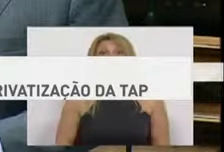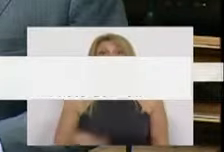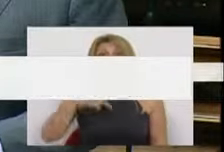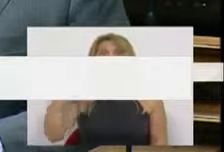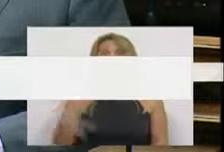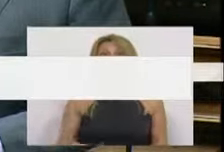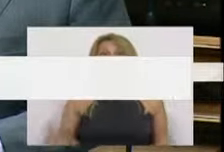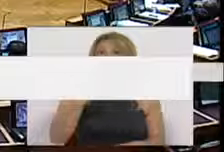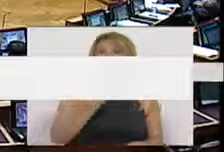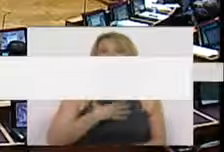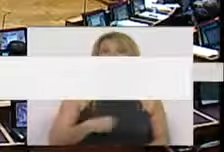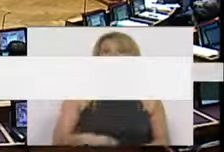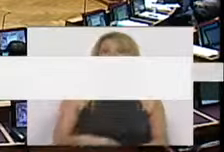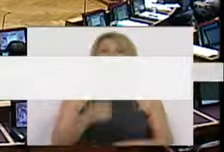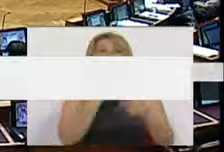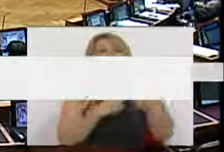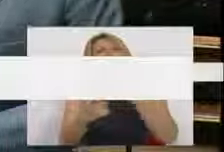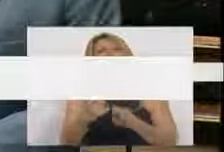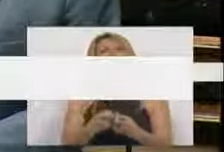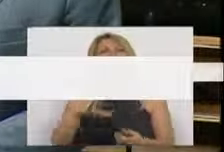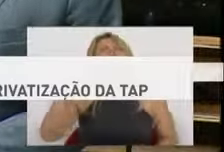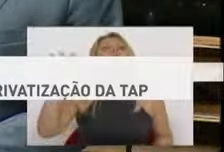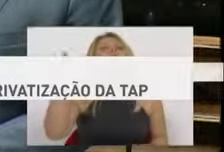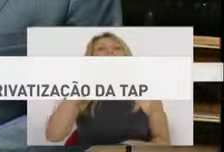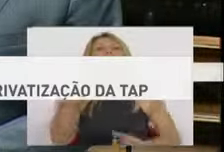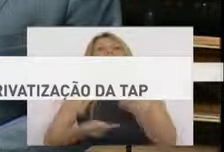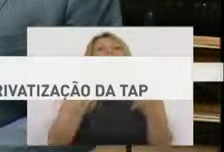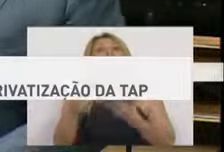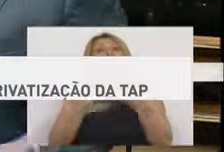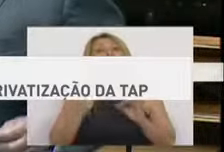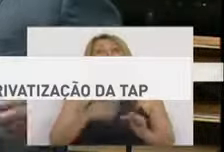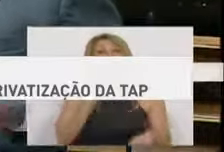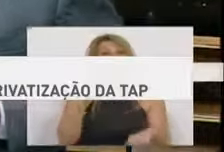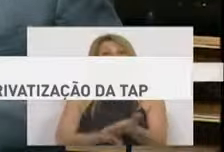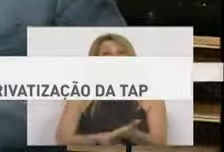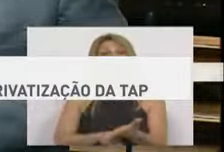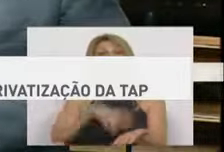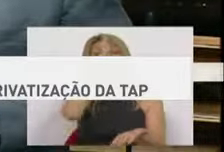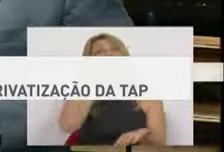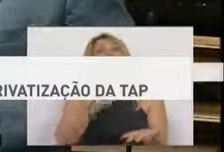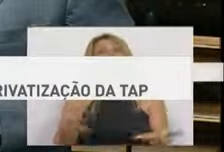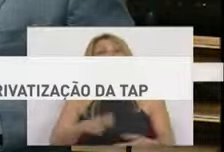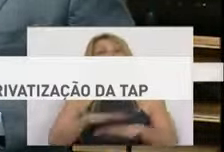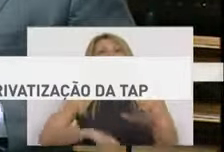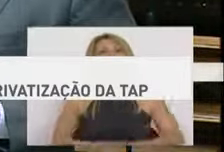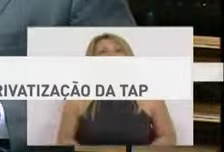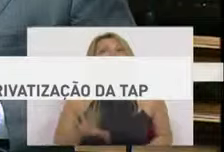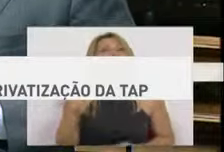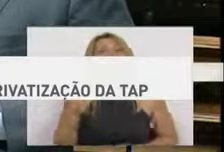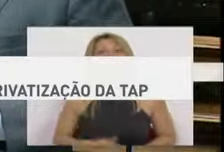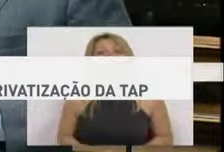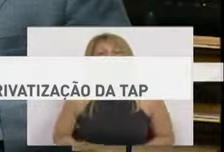definha e os senhores comemoram. Para quando uma análise realista por parte do governo que